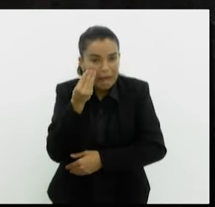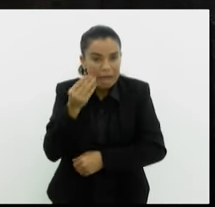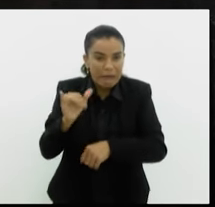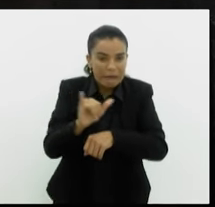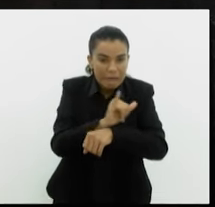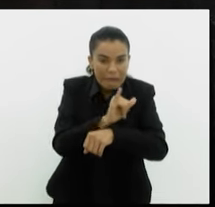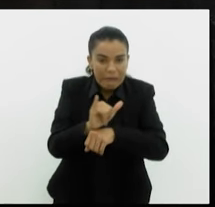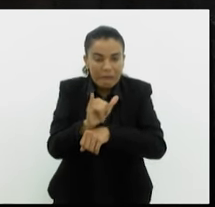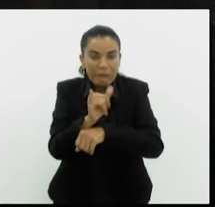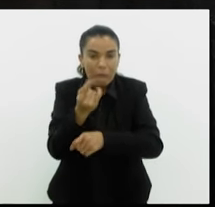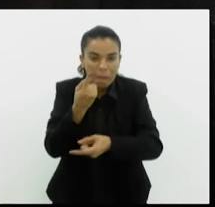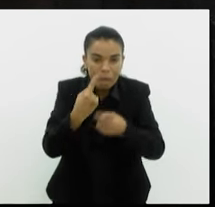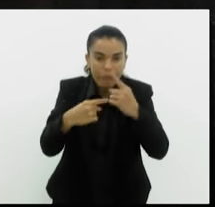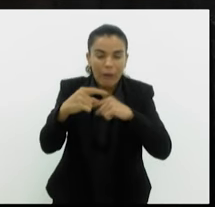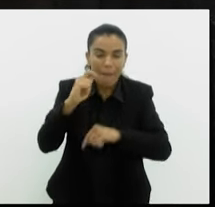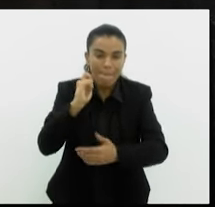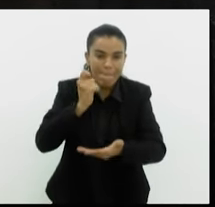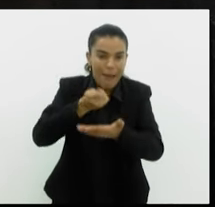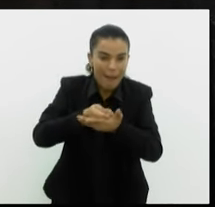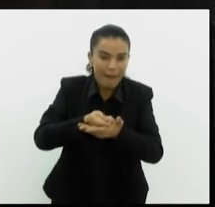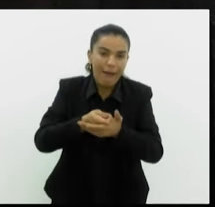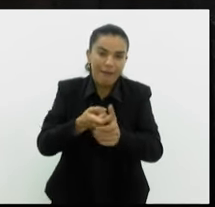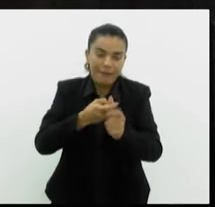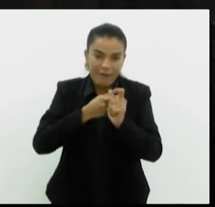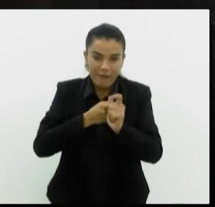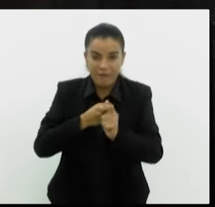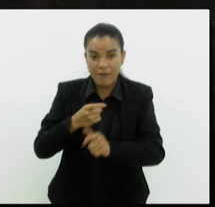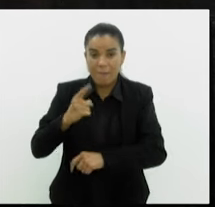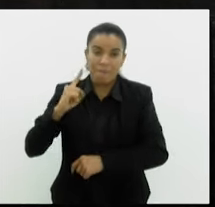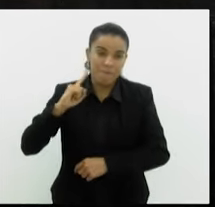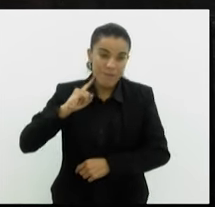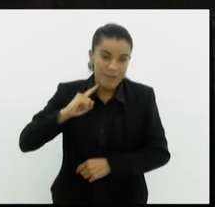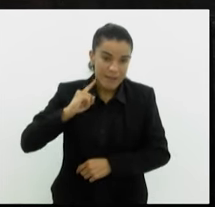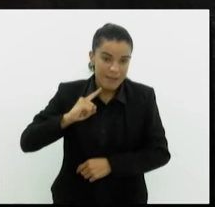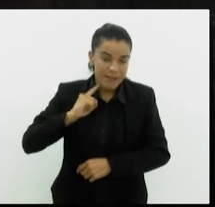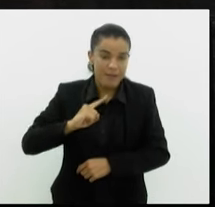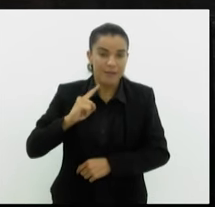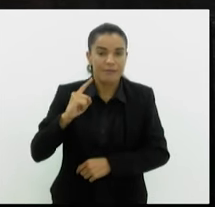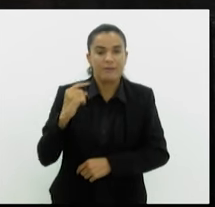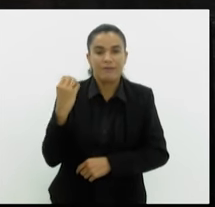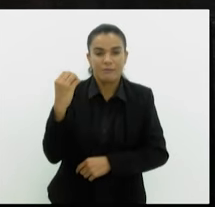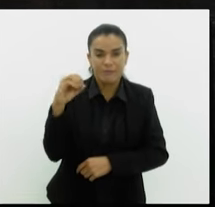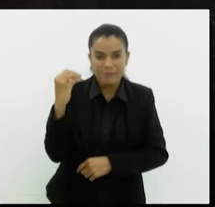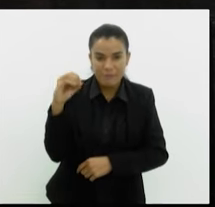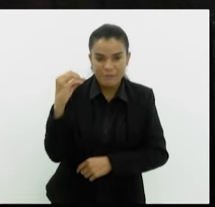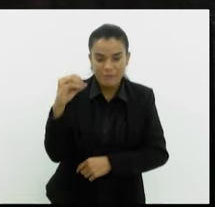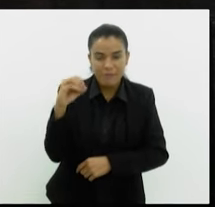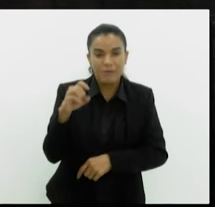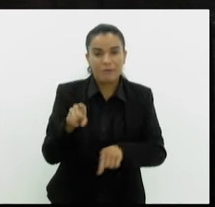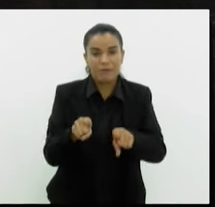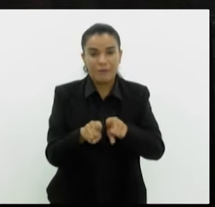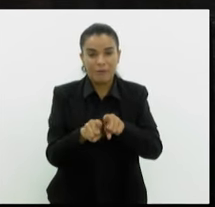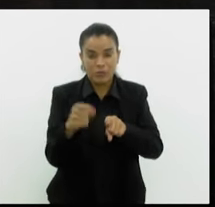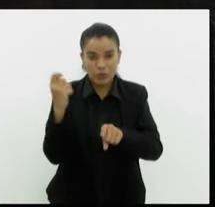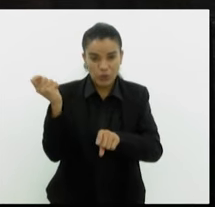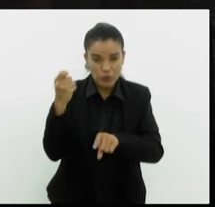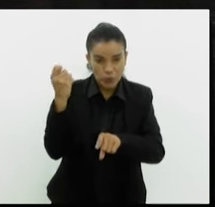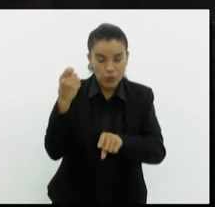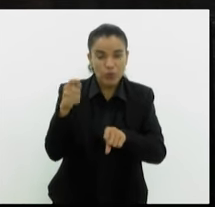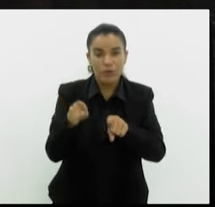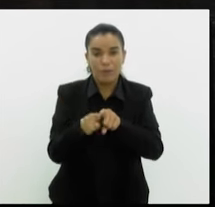fiscal, o Estado de Minas Gerais, o Estado do Rio Grande do Sul e o Estado de